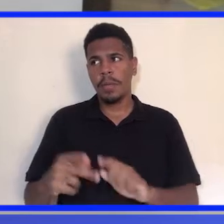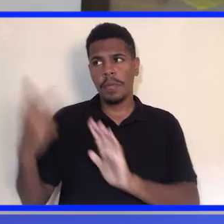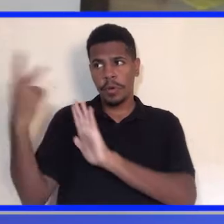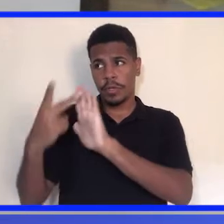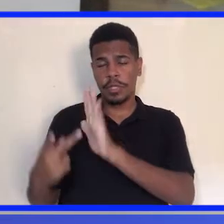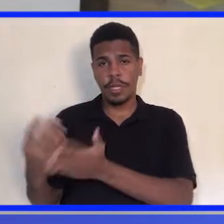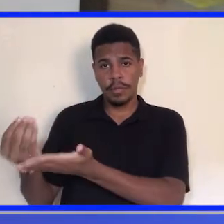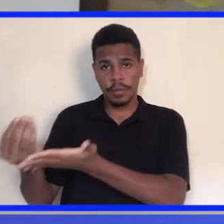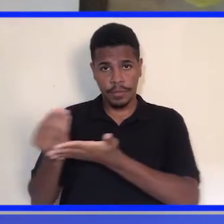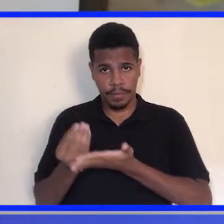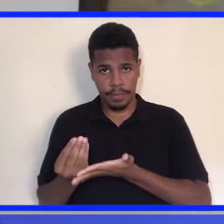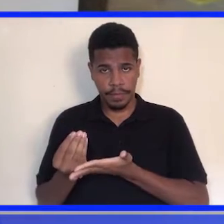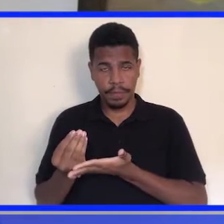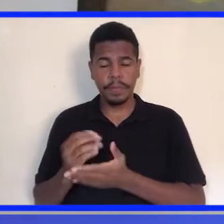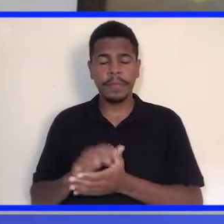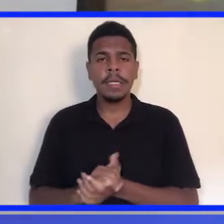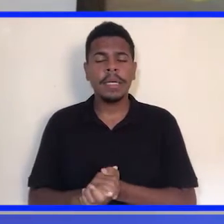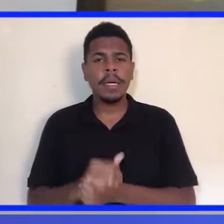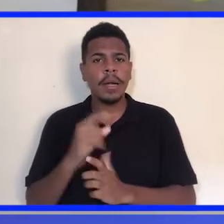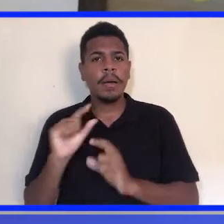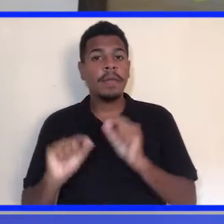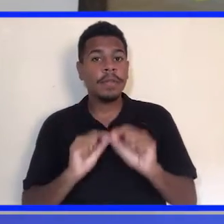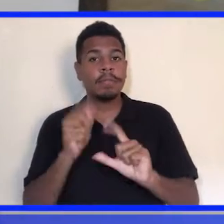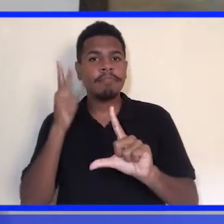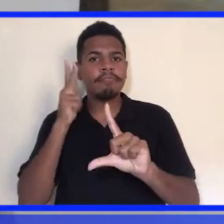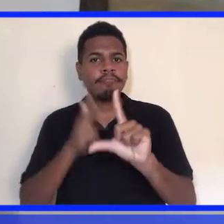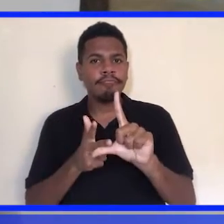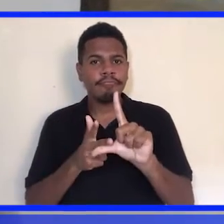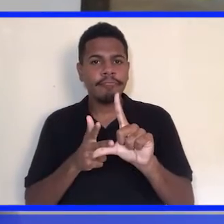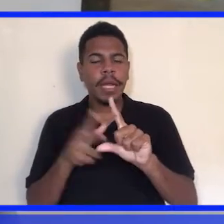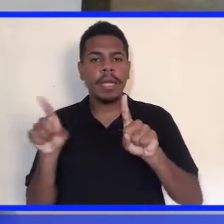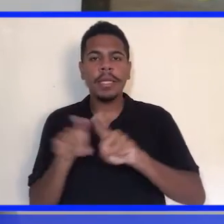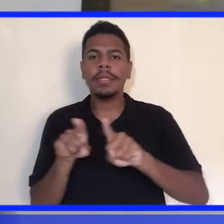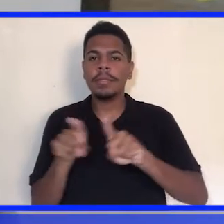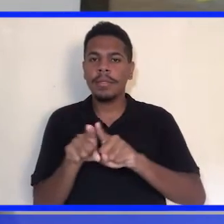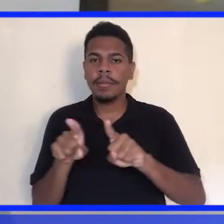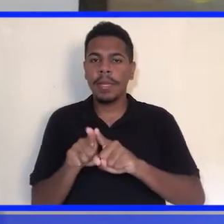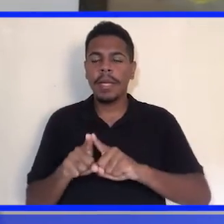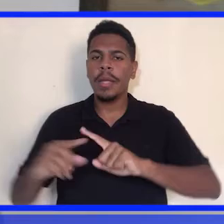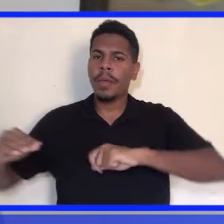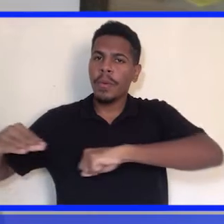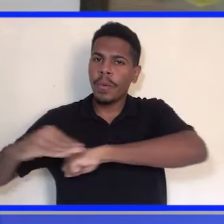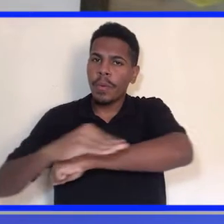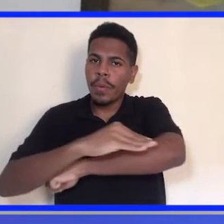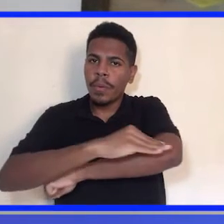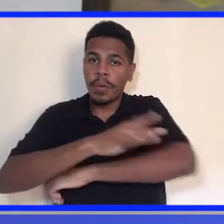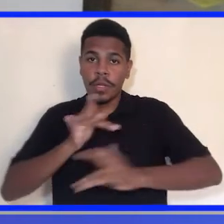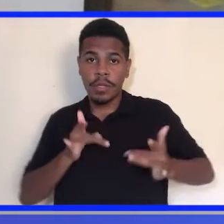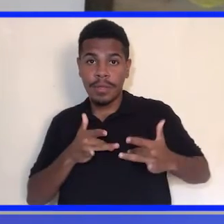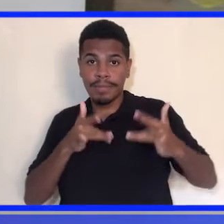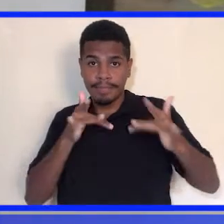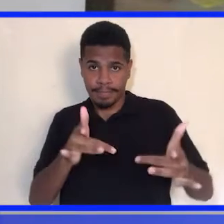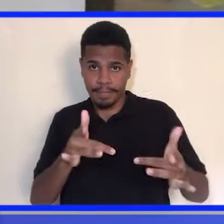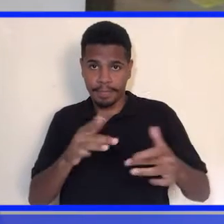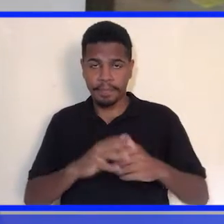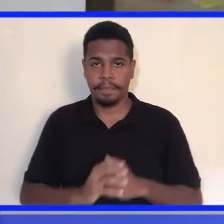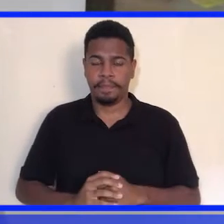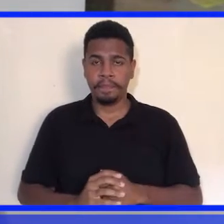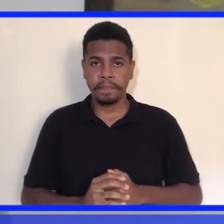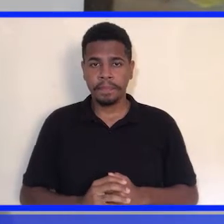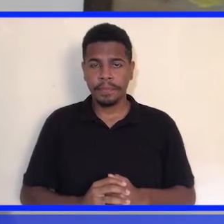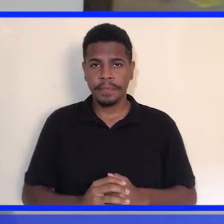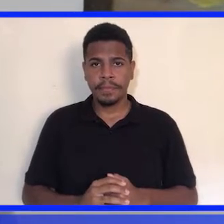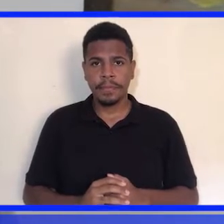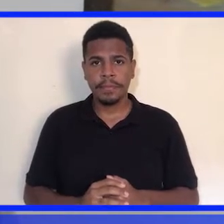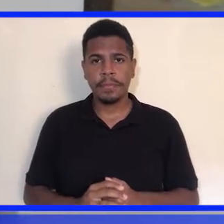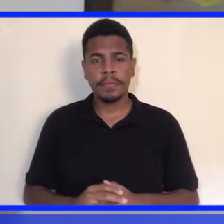um projeto que foi apresentado pelos artistas, pelos músicos locais, para a realização de lives e do drive-in solidário. As lives